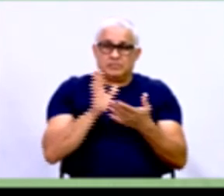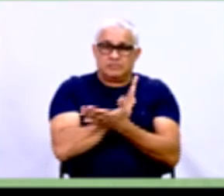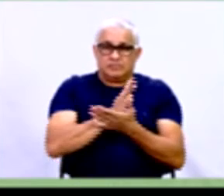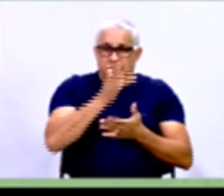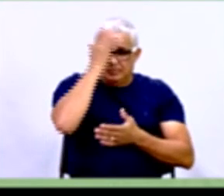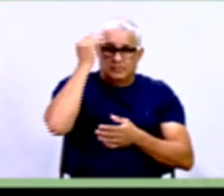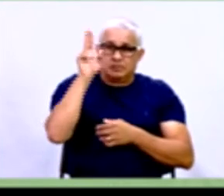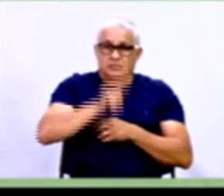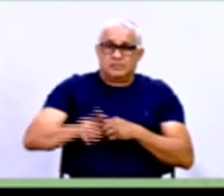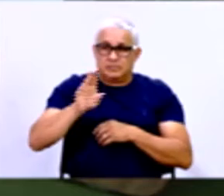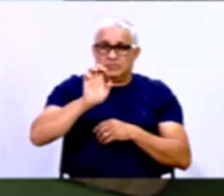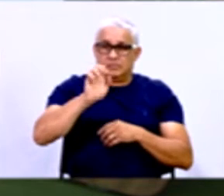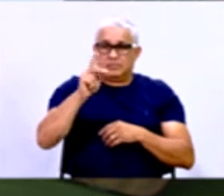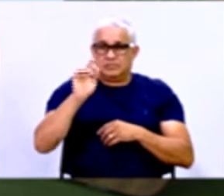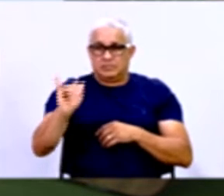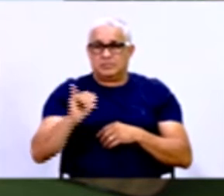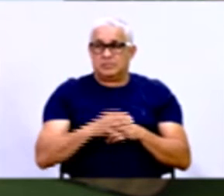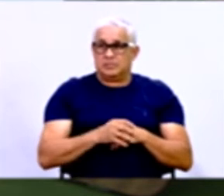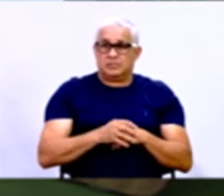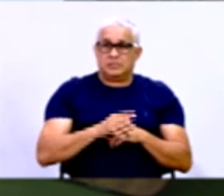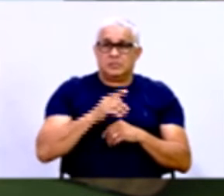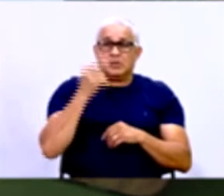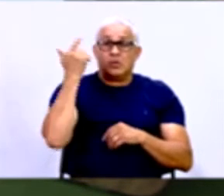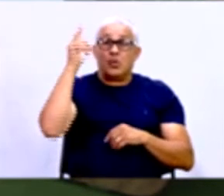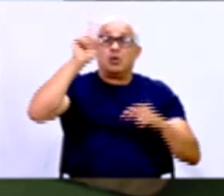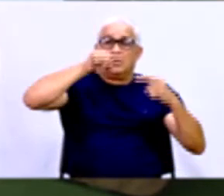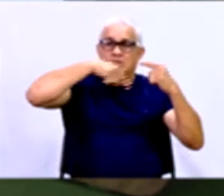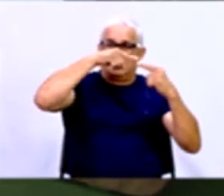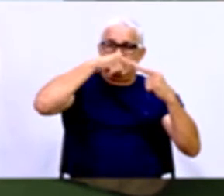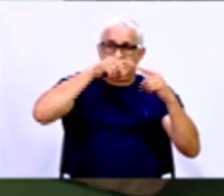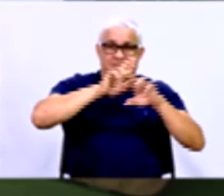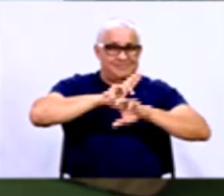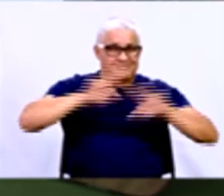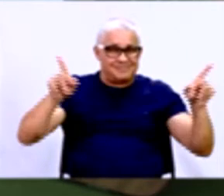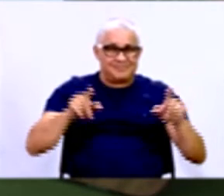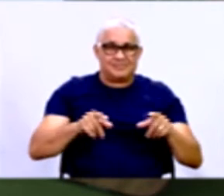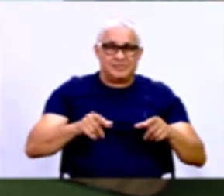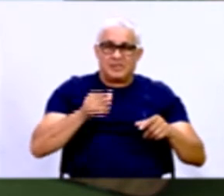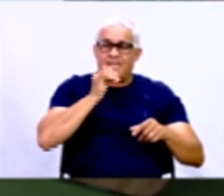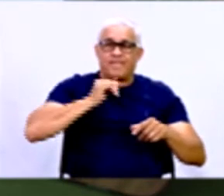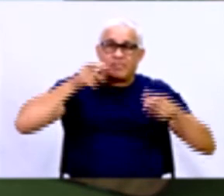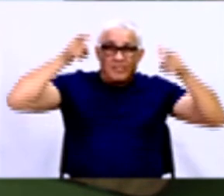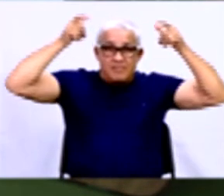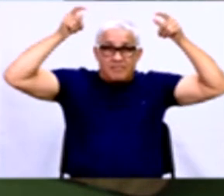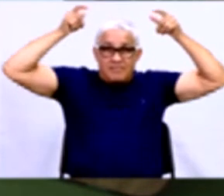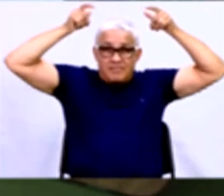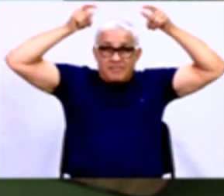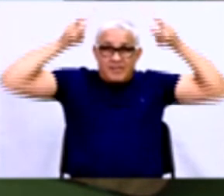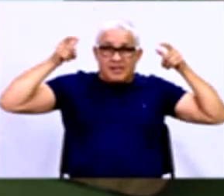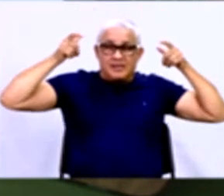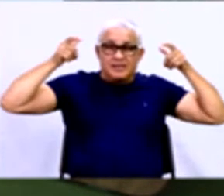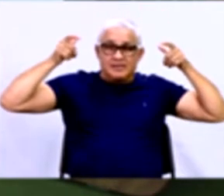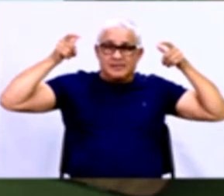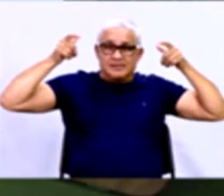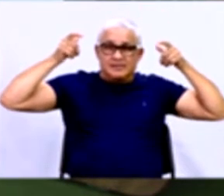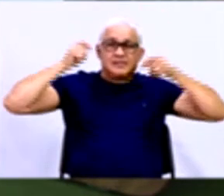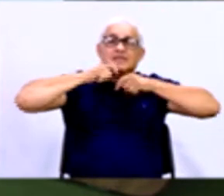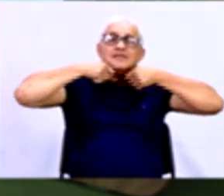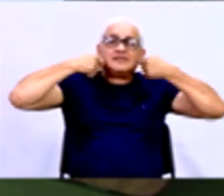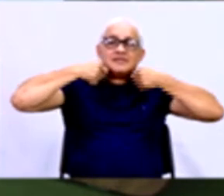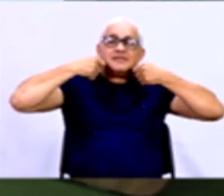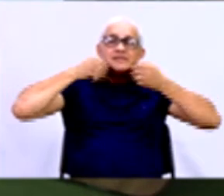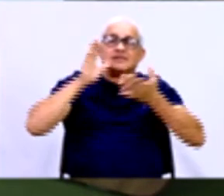pessoas utilizando EPI com outro objetivo, né? Utilizando um capacete para, sei lá, para colocar alguns